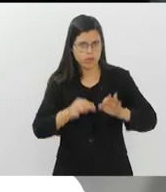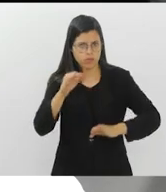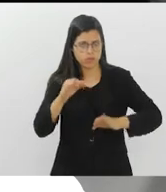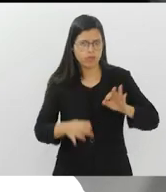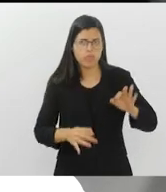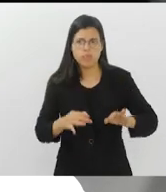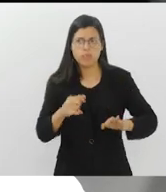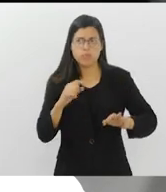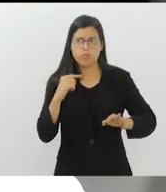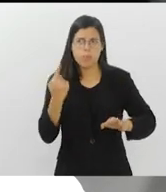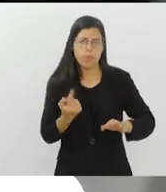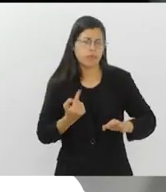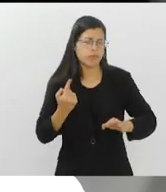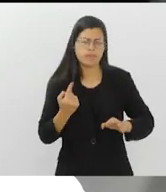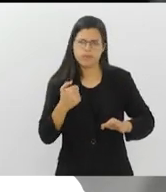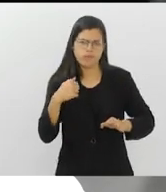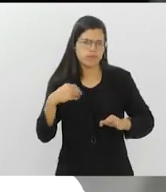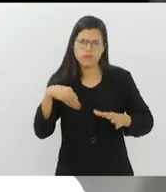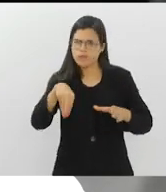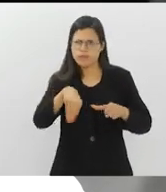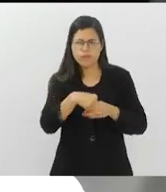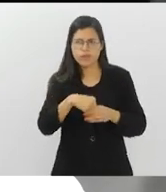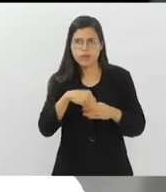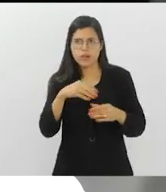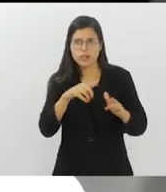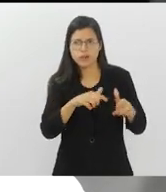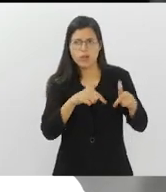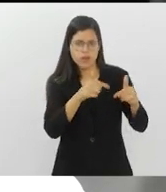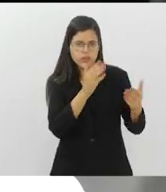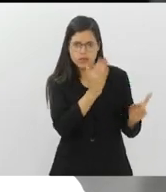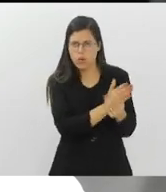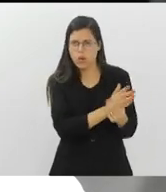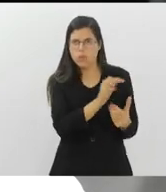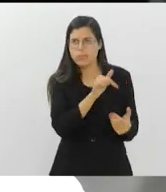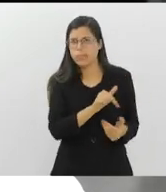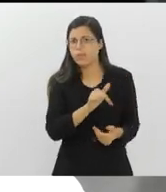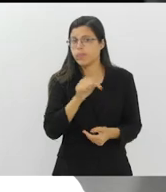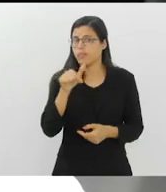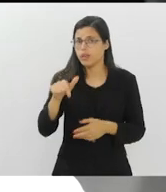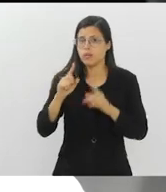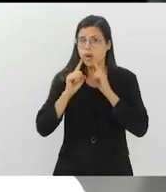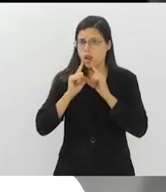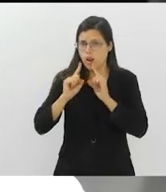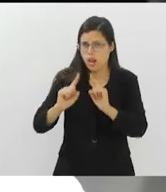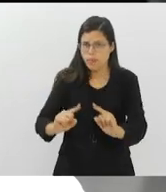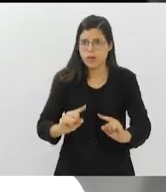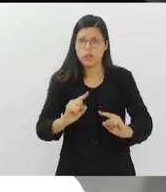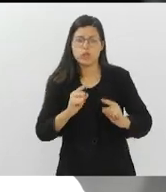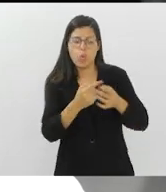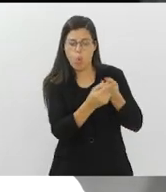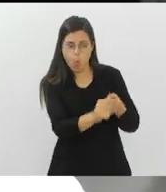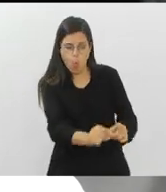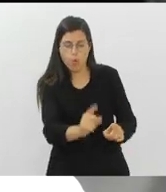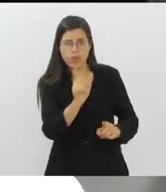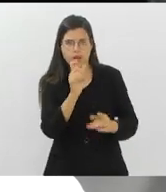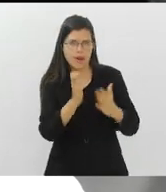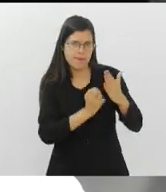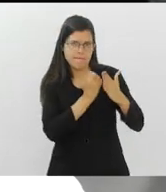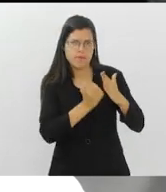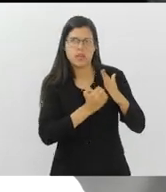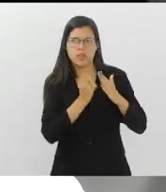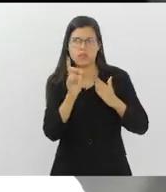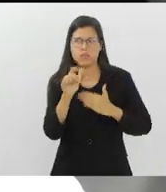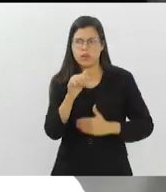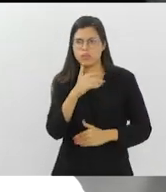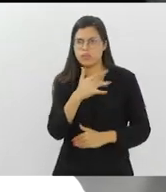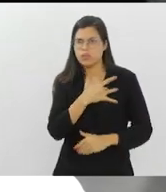nós não somos parte dessas ações. As ações são do reclamante, ou seja, sou do beneficiário, contra a operadora de plano de saúde. Nós não